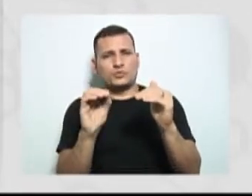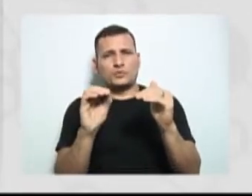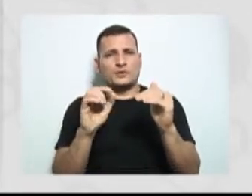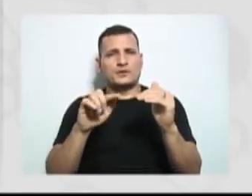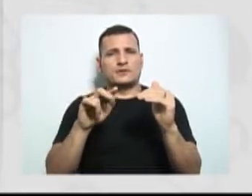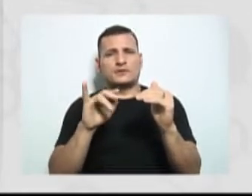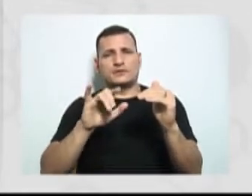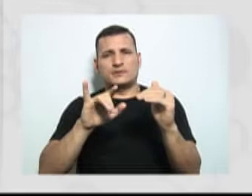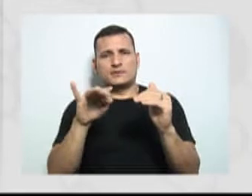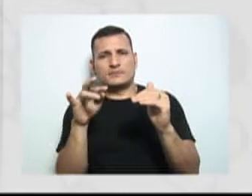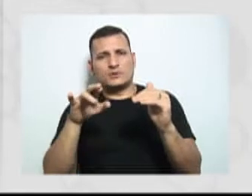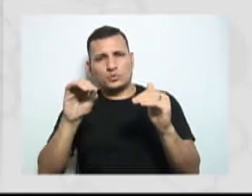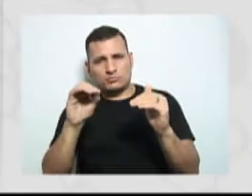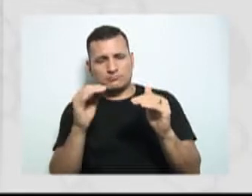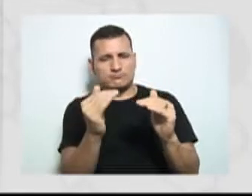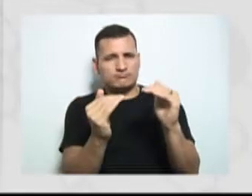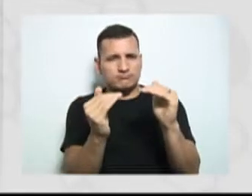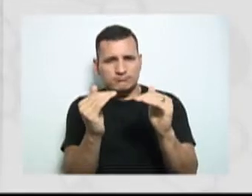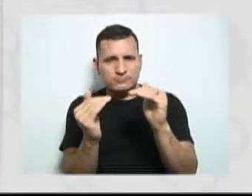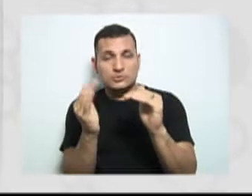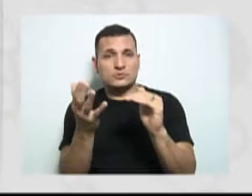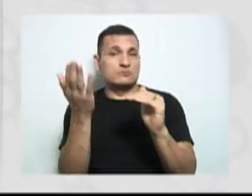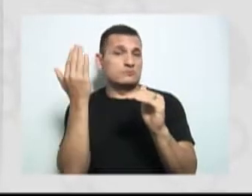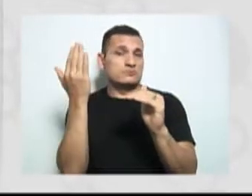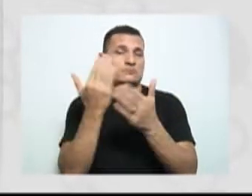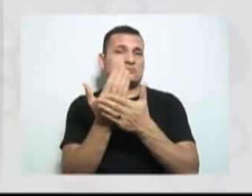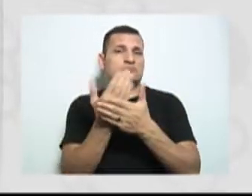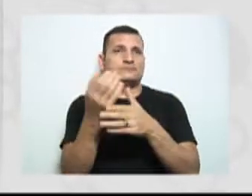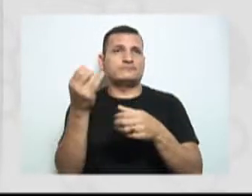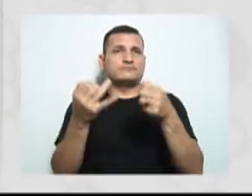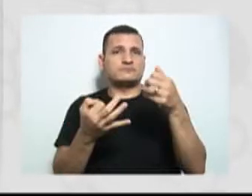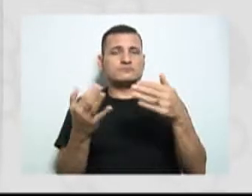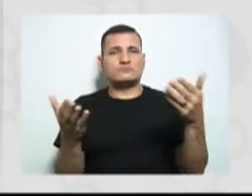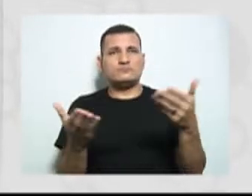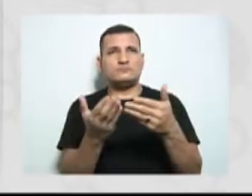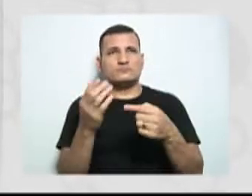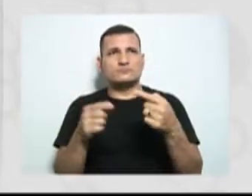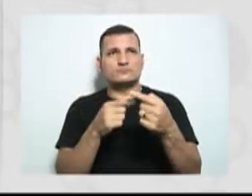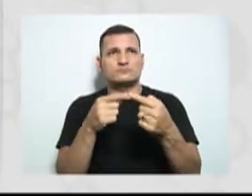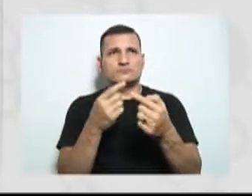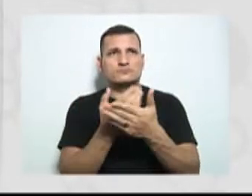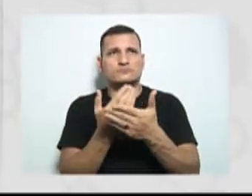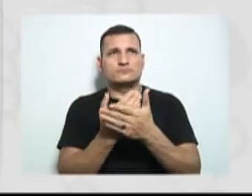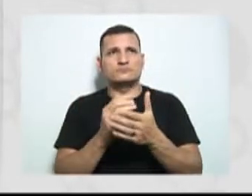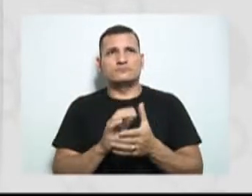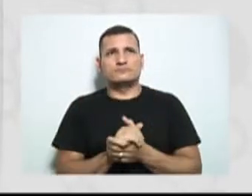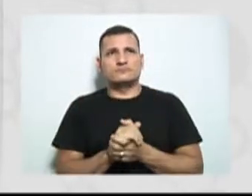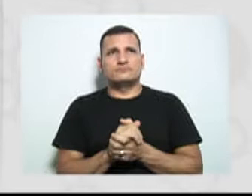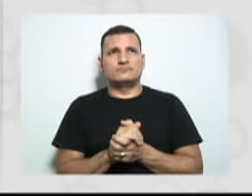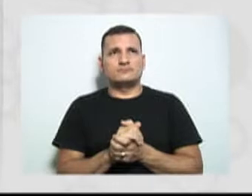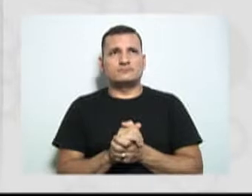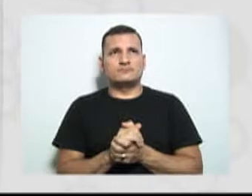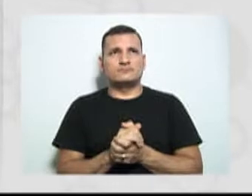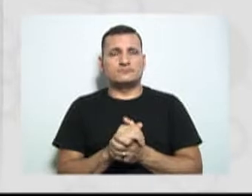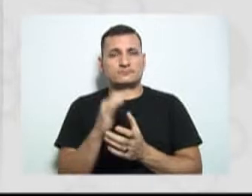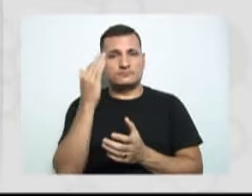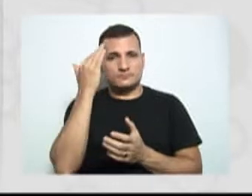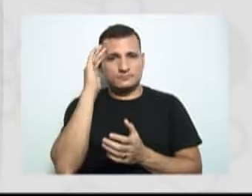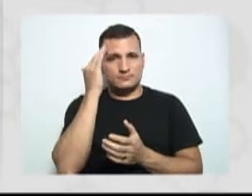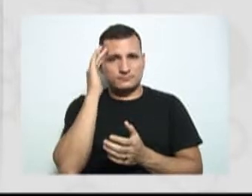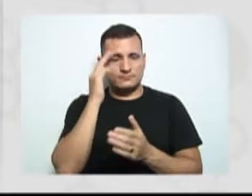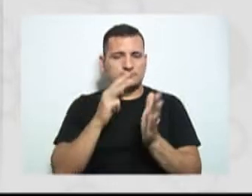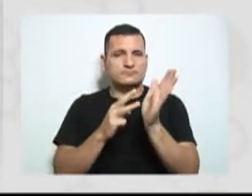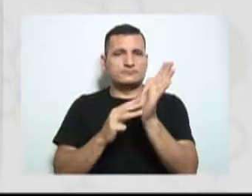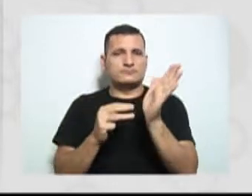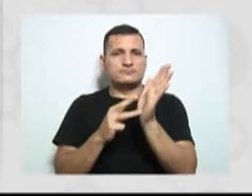na aula passada. Vamos lá. O objetivo da nossa aula de hoje vai ser qual? Nós vamos entender os